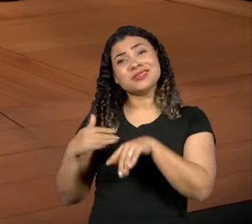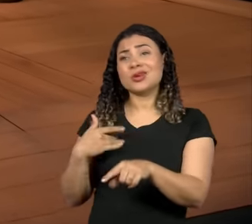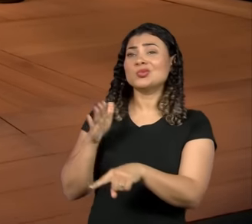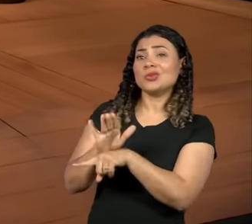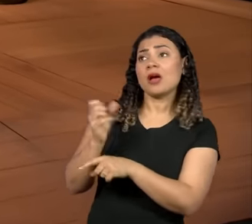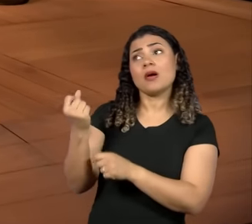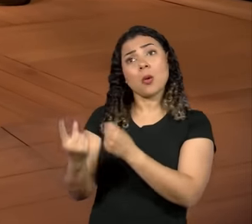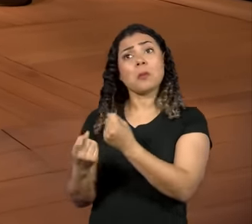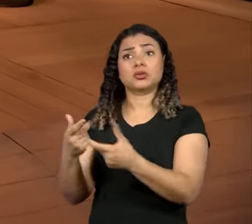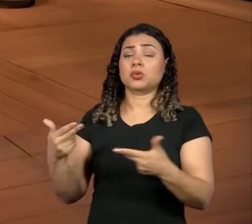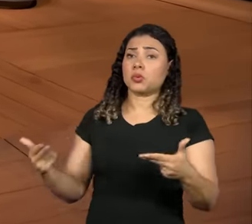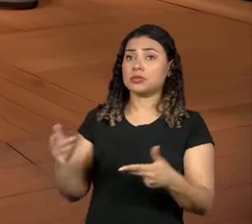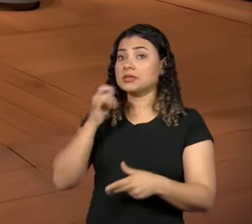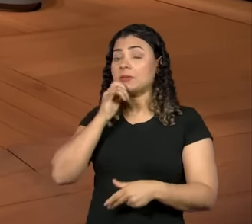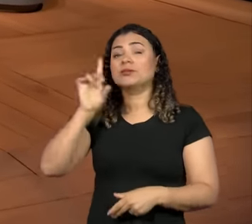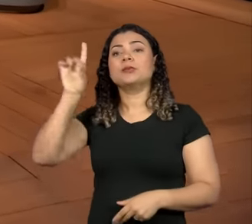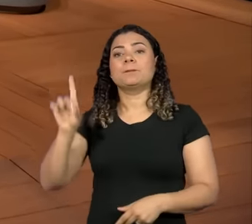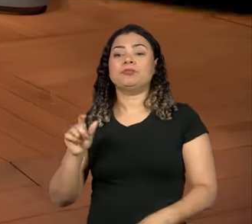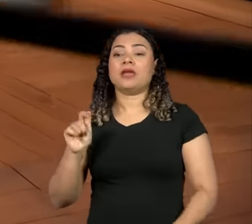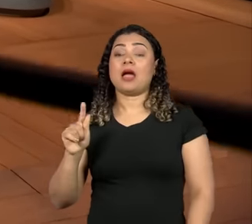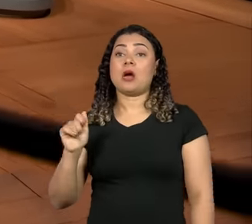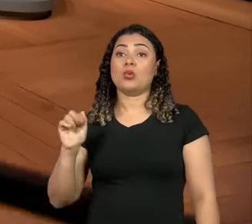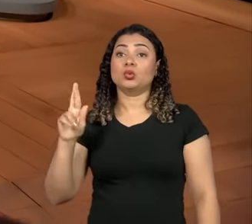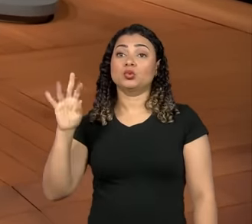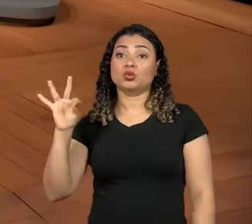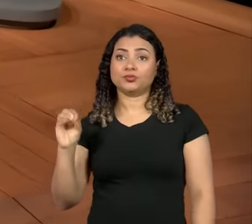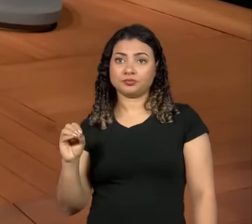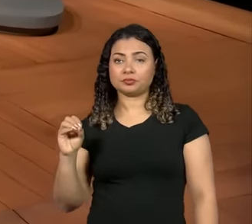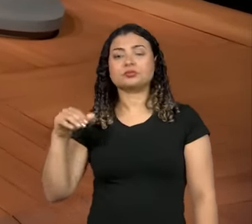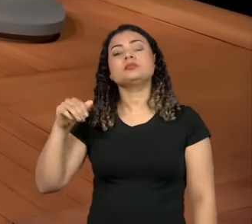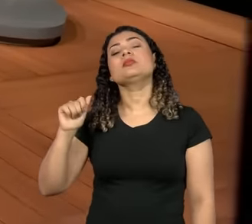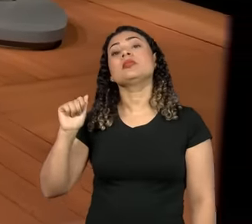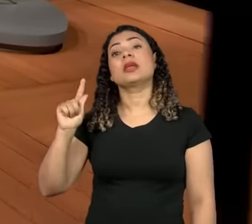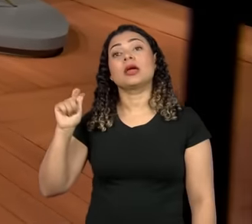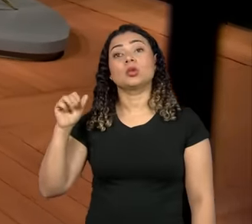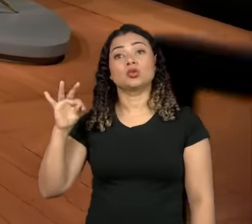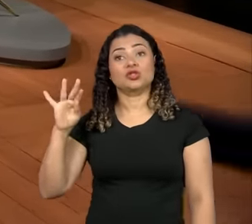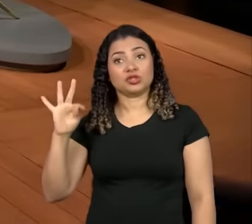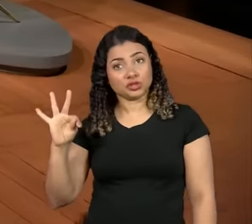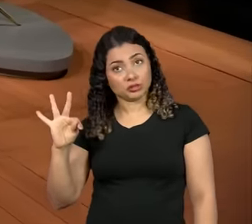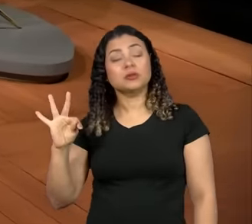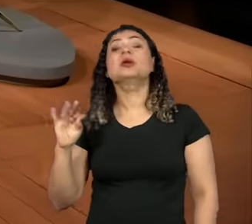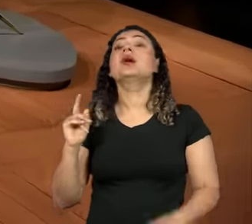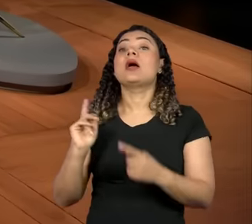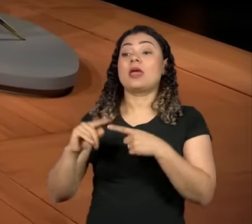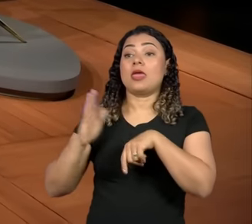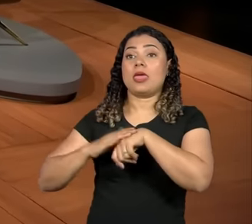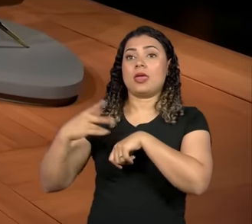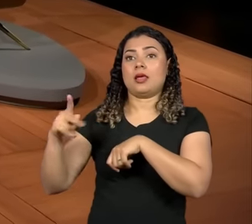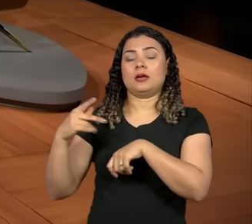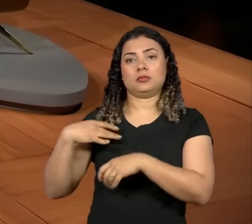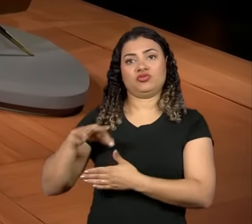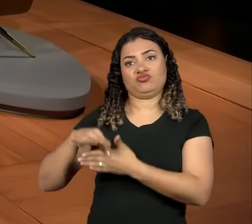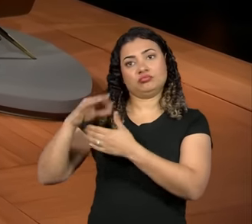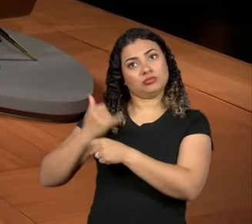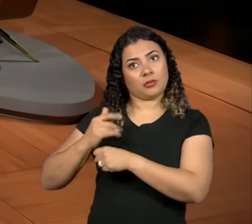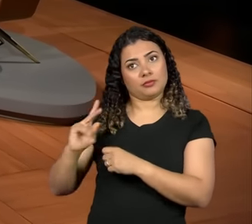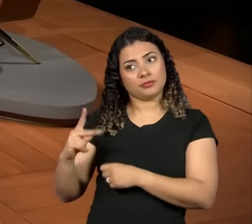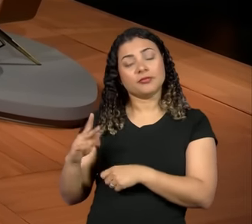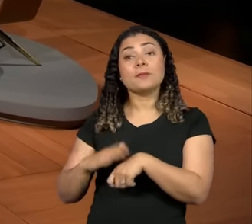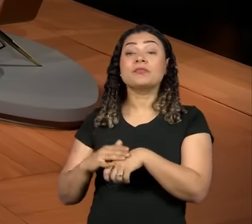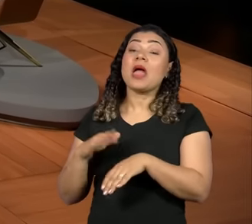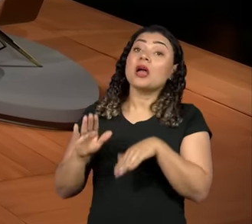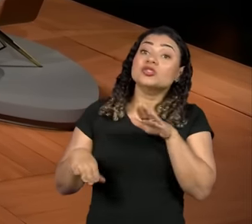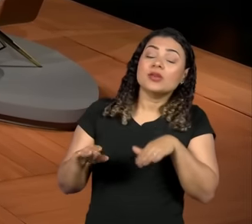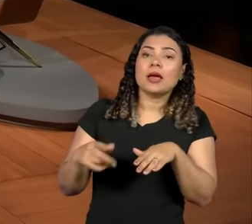coisa. Quem dirigia era o Augusto César Vanucci, que era o titular do programa. E lá, uma hora ou